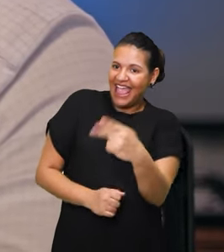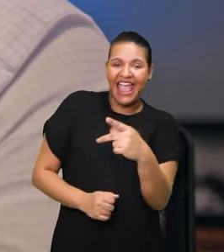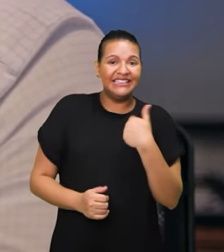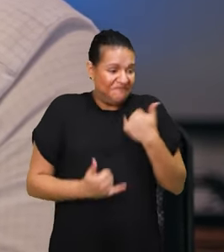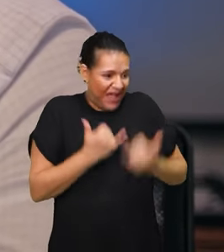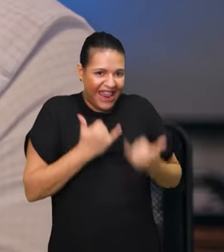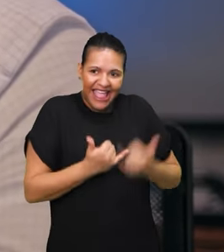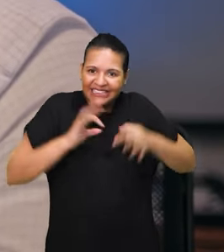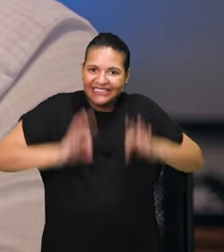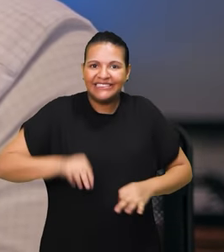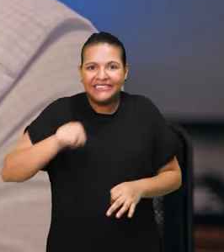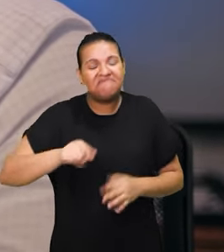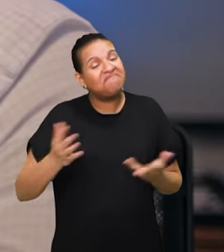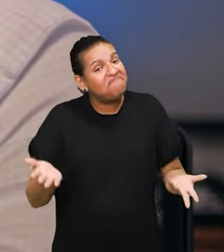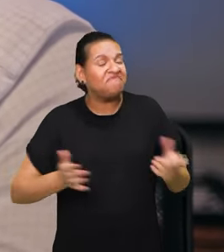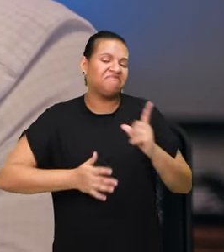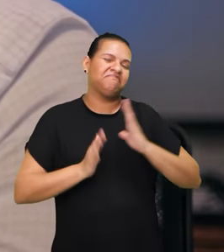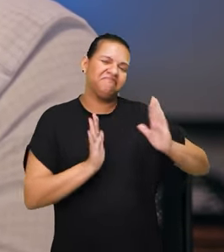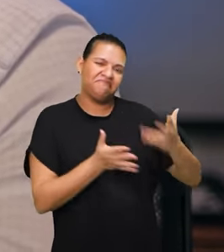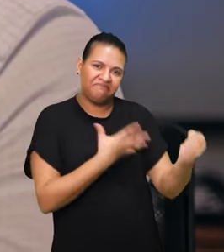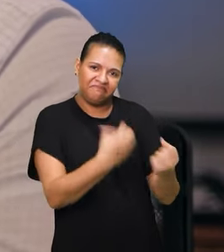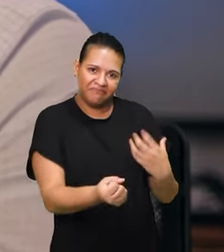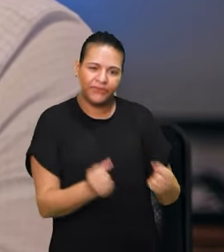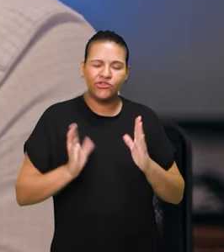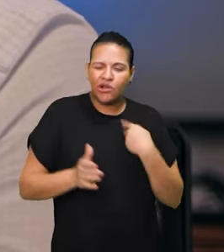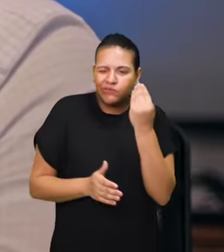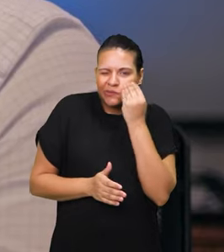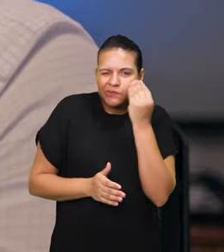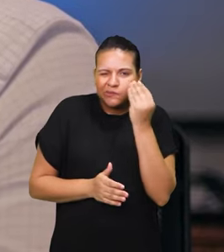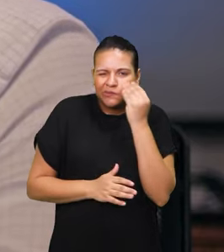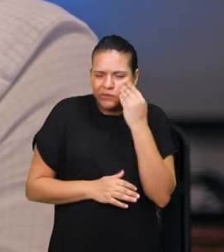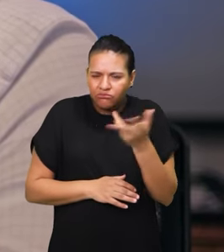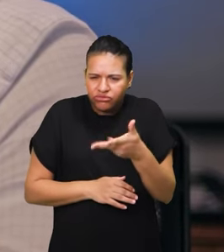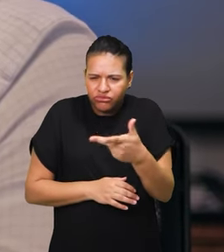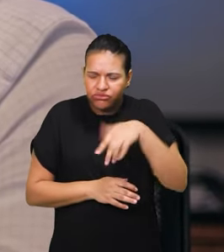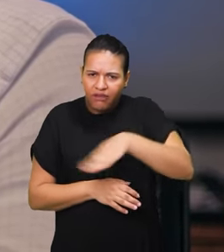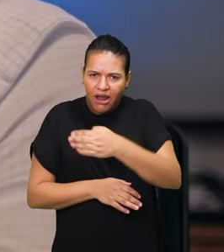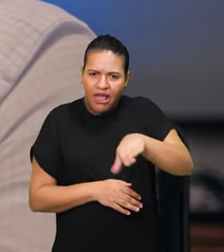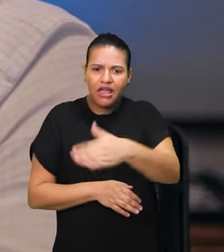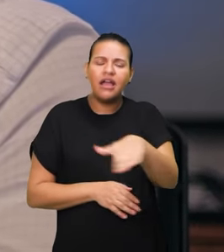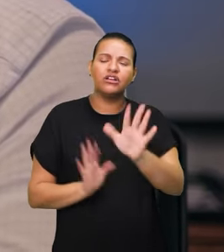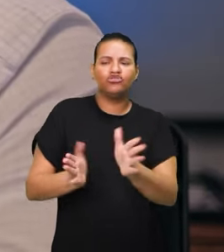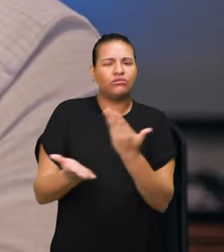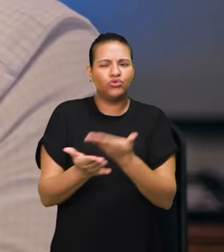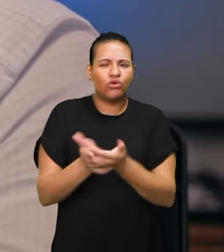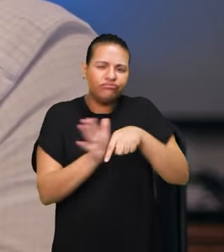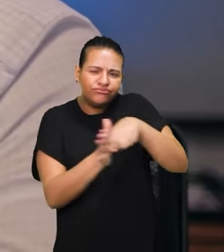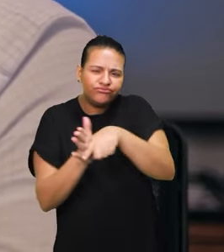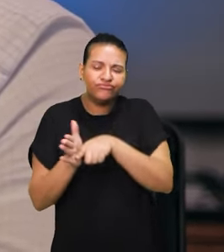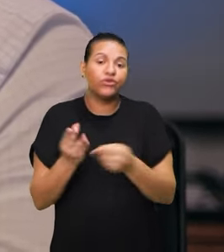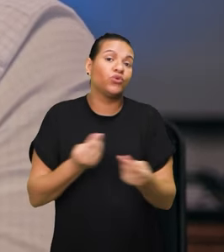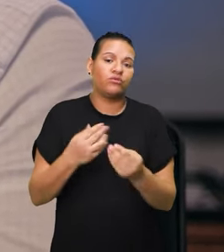parecido com o carro que eles dirigem no no dia a dia fizemos todos os estudos aerodinâmicos e entendemos que é super